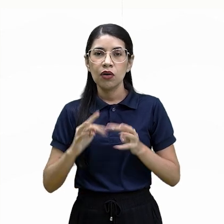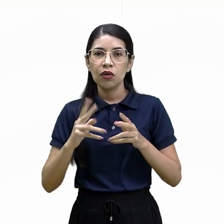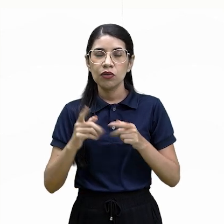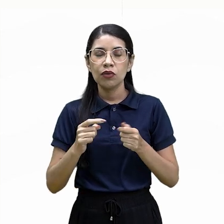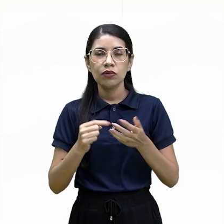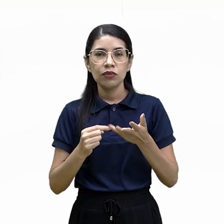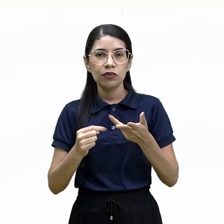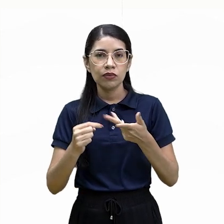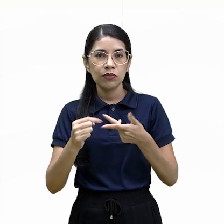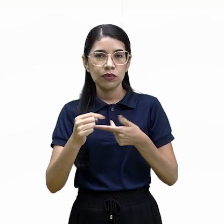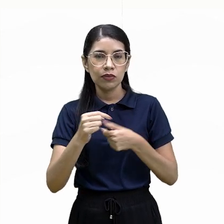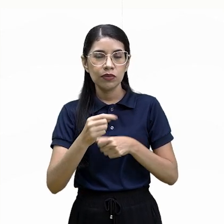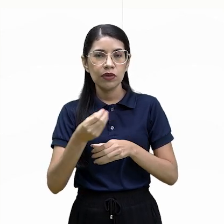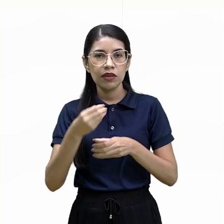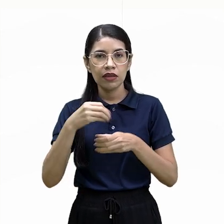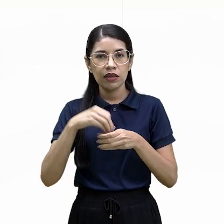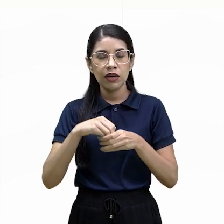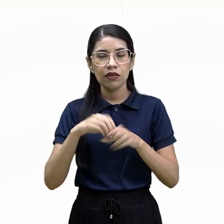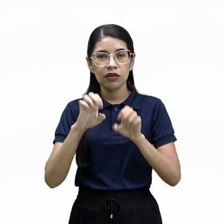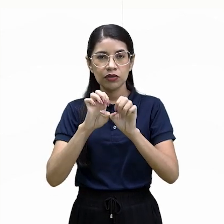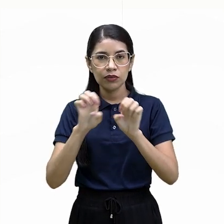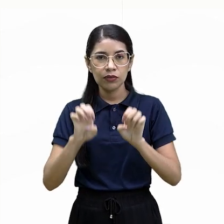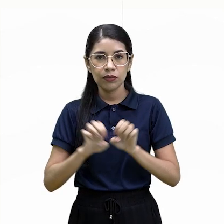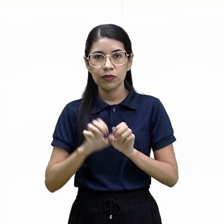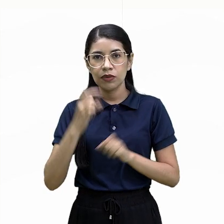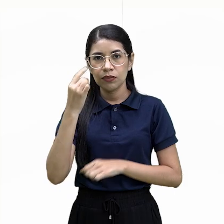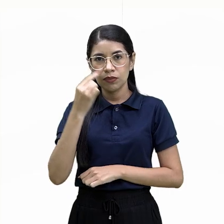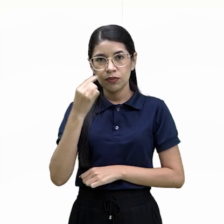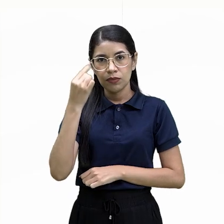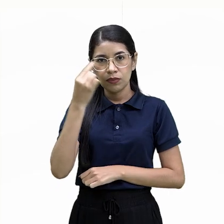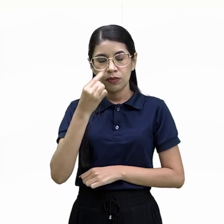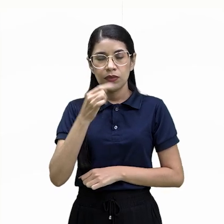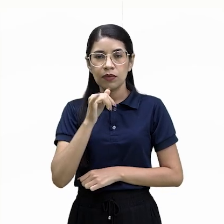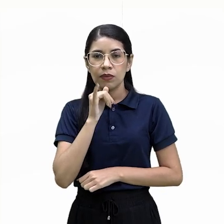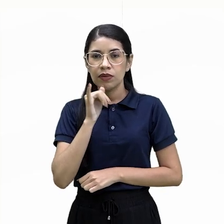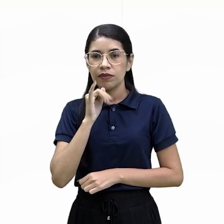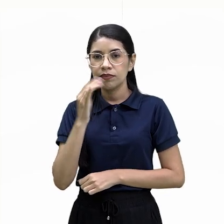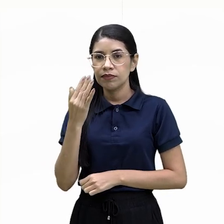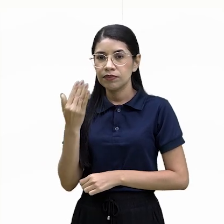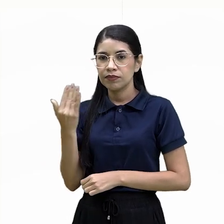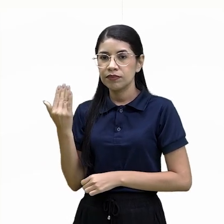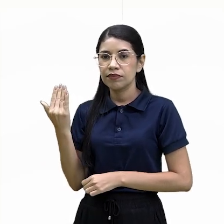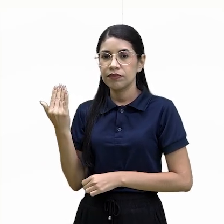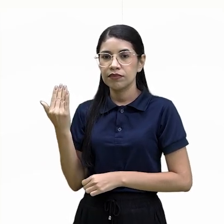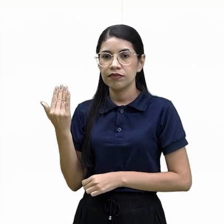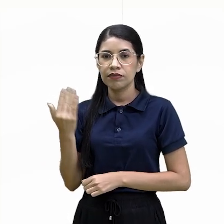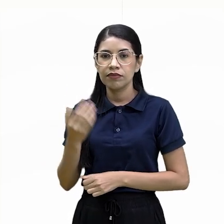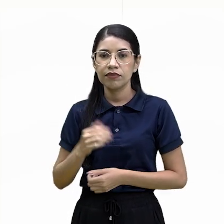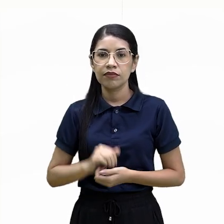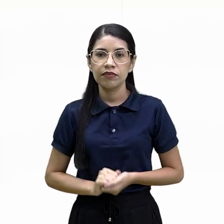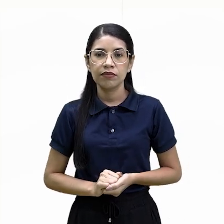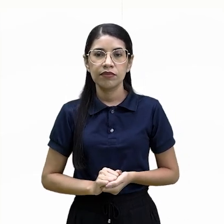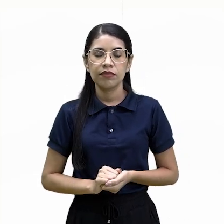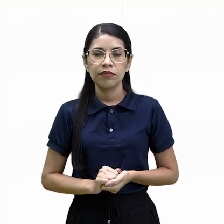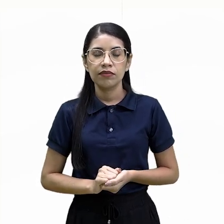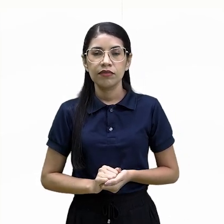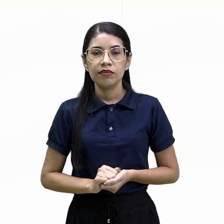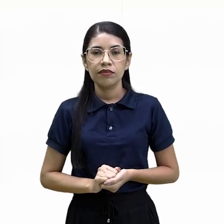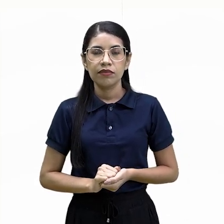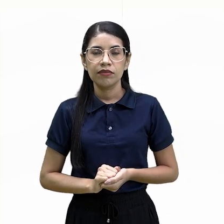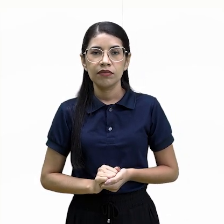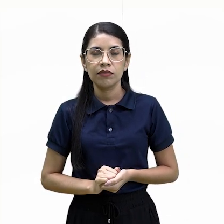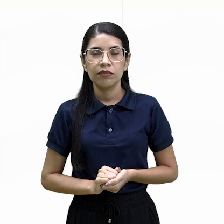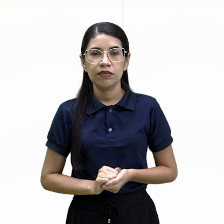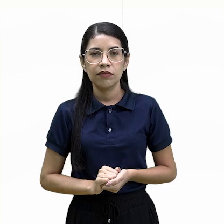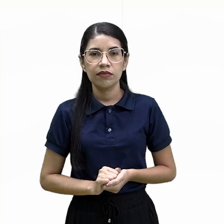elementos que envolvem aí o olho. Aí trago aqui o cristalino, a pupila, a